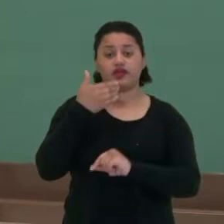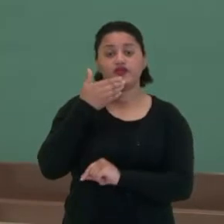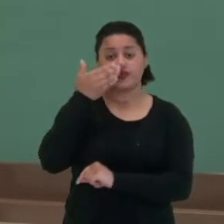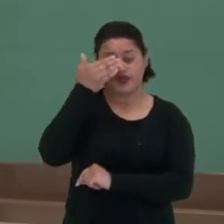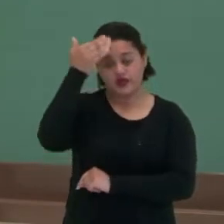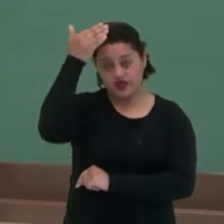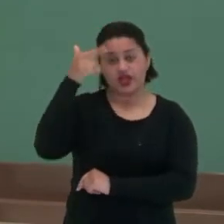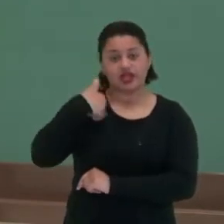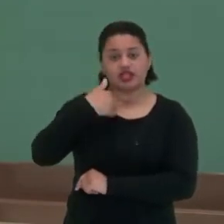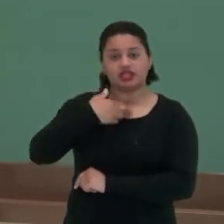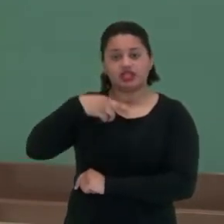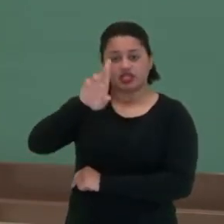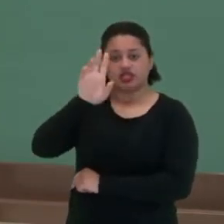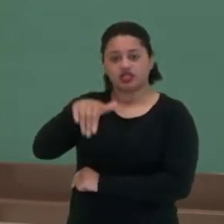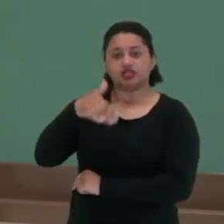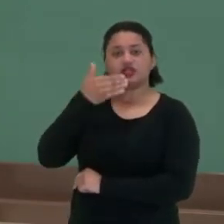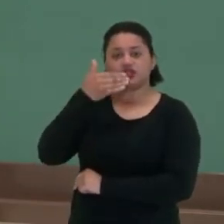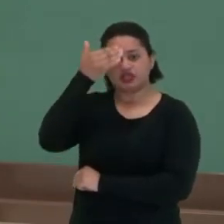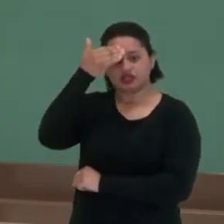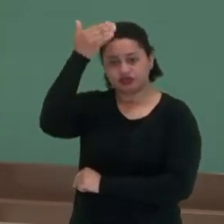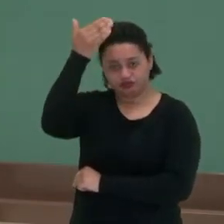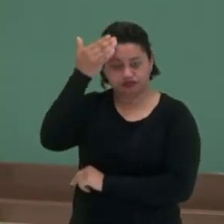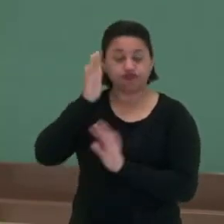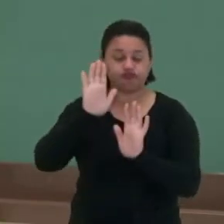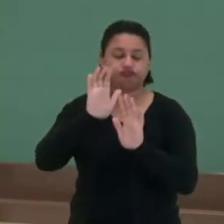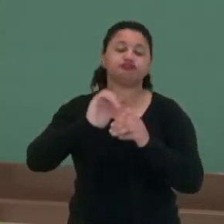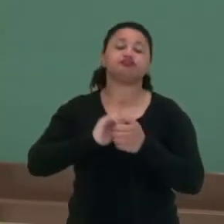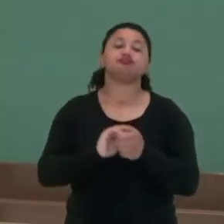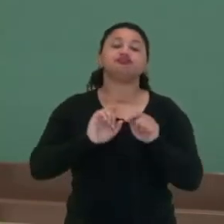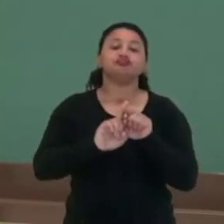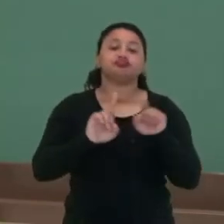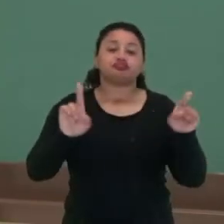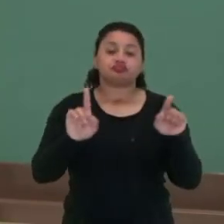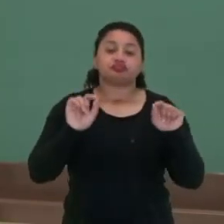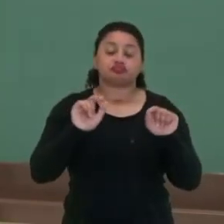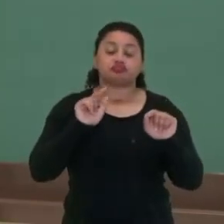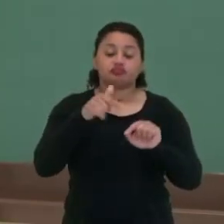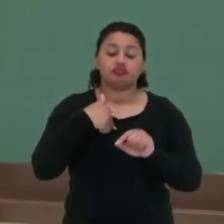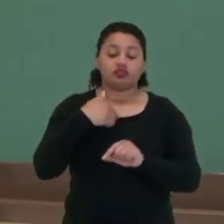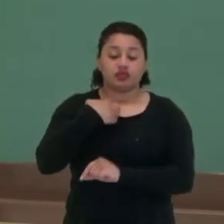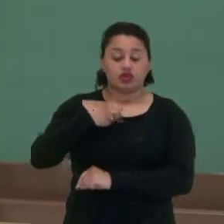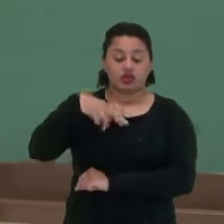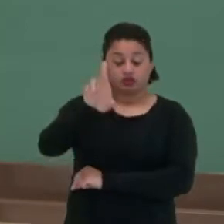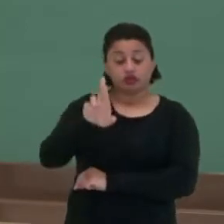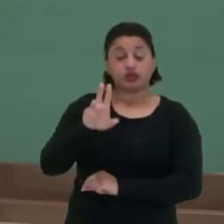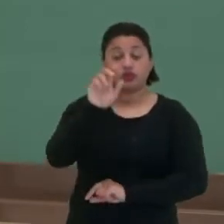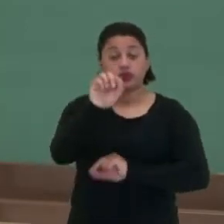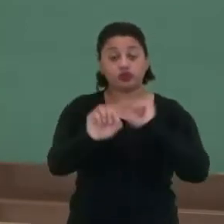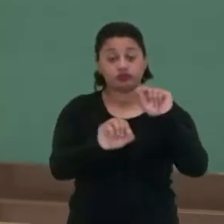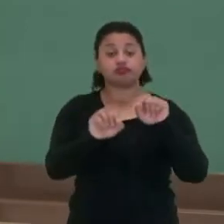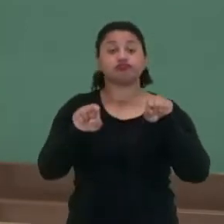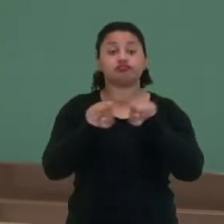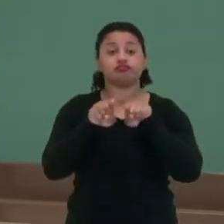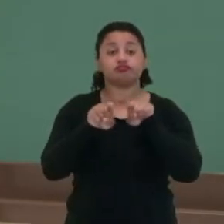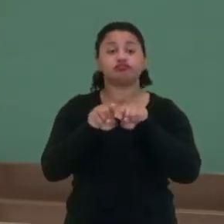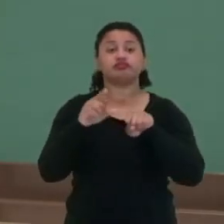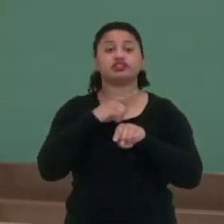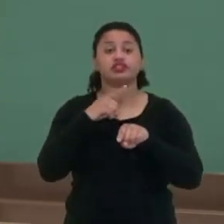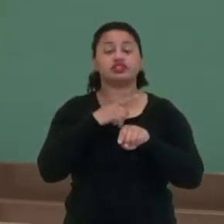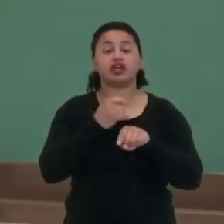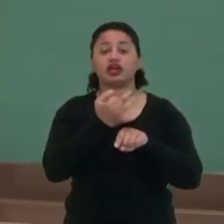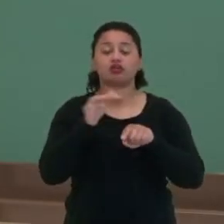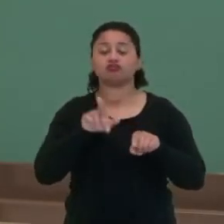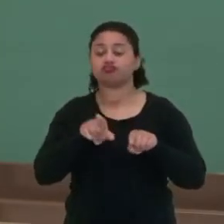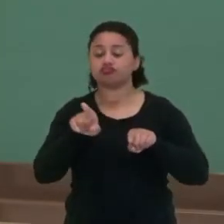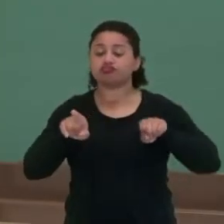é o islamismo, é a religião. Porém, dentro da religião, dentro do Islã, existem algumas